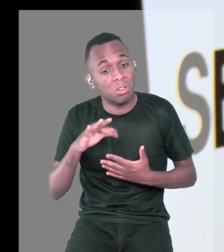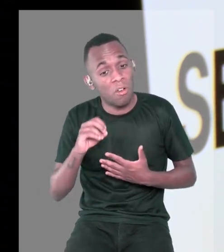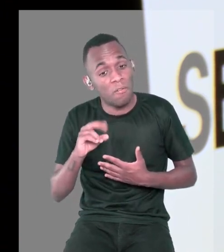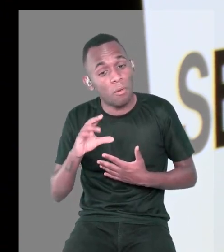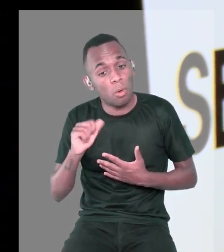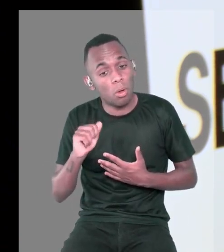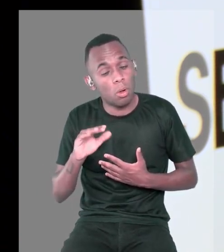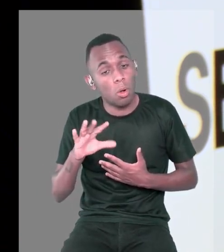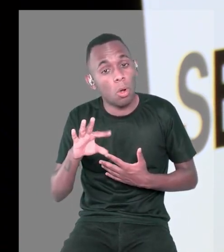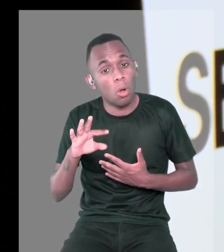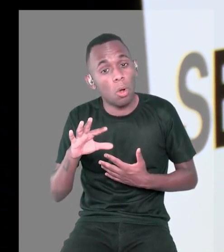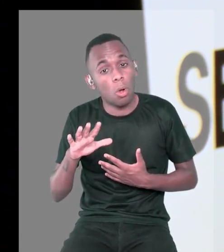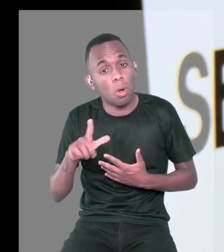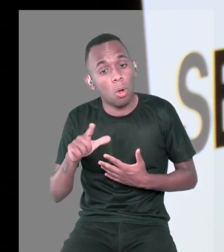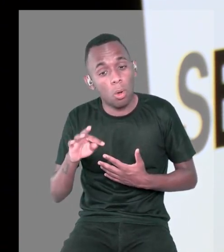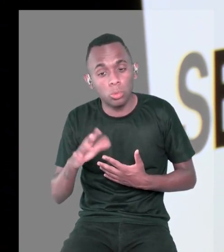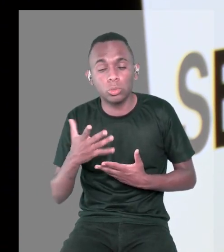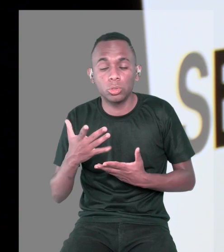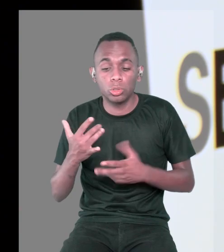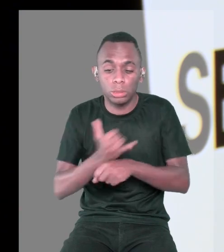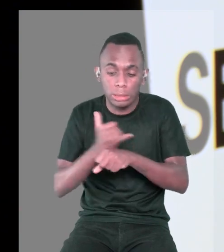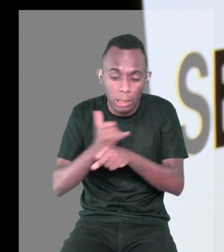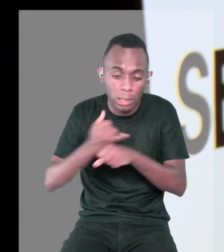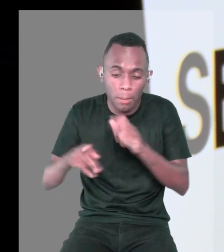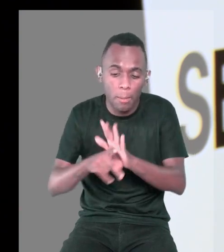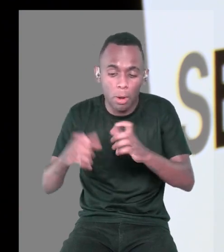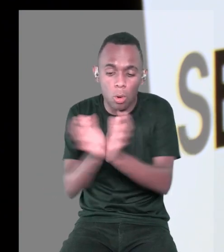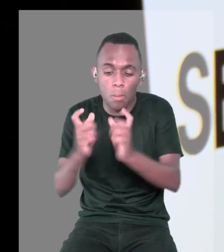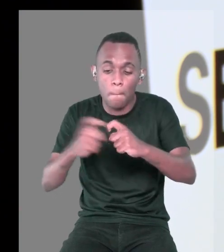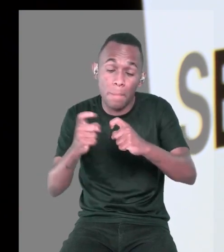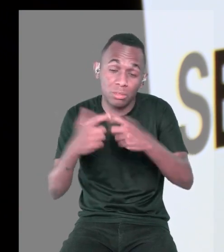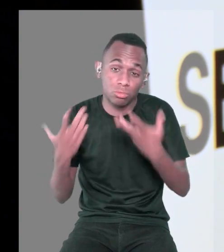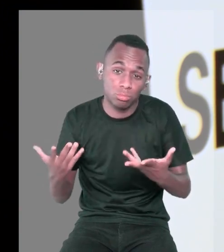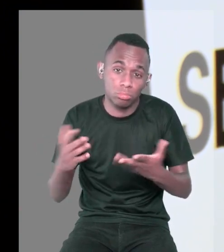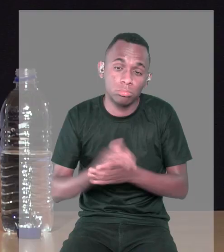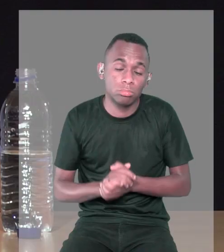Teria Foucault se submetido à razão médica da técnica?